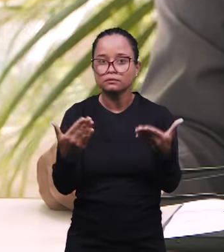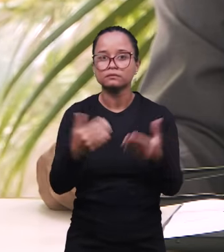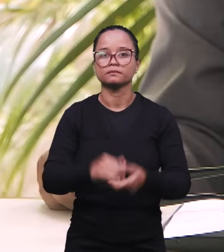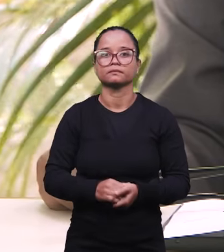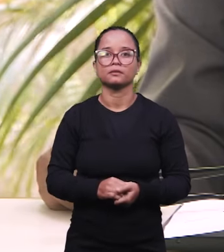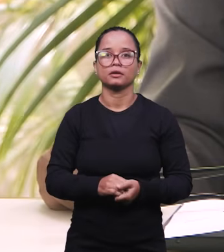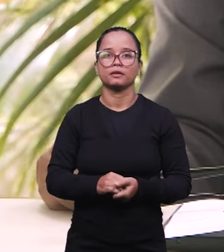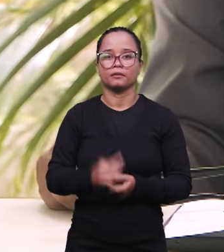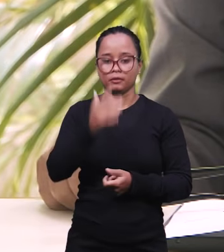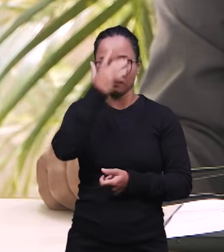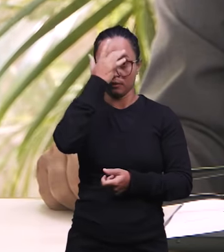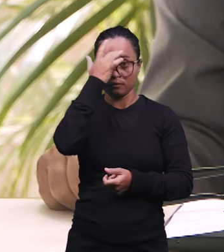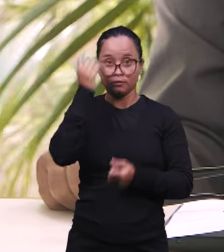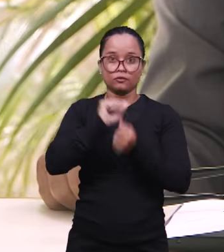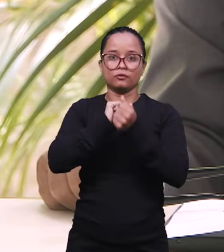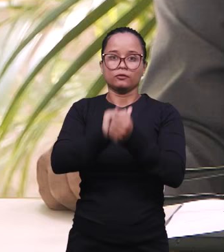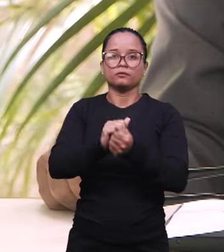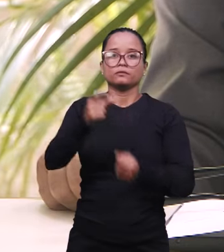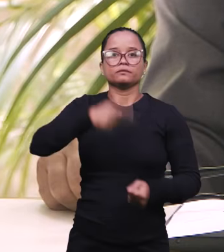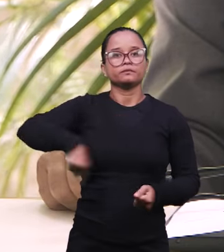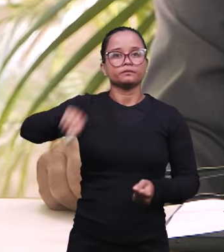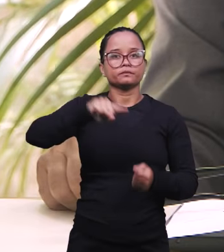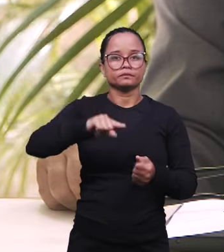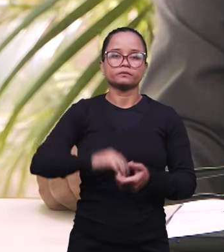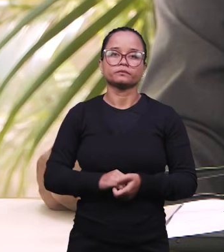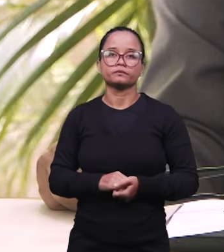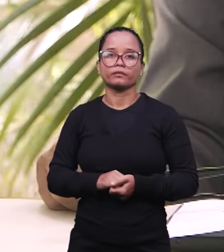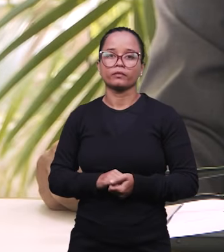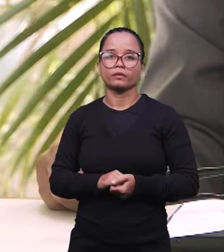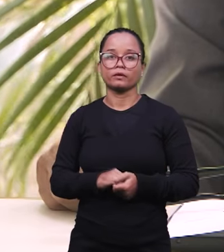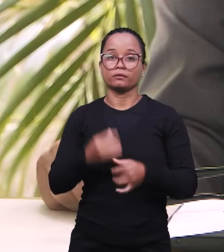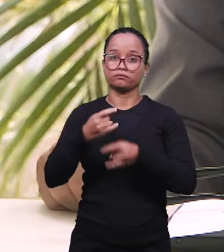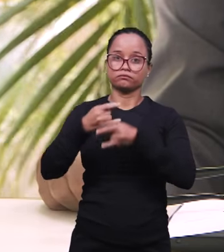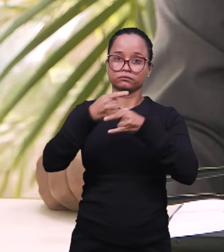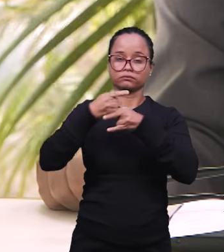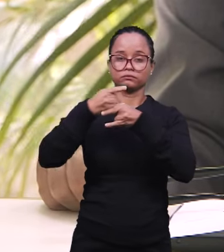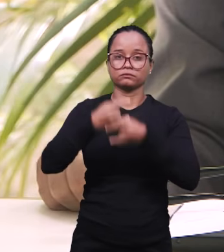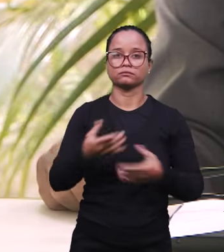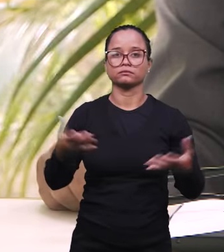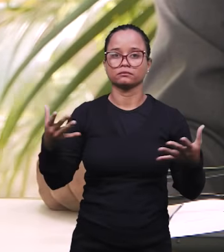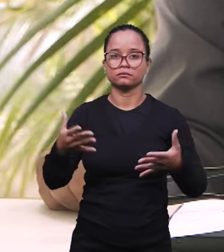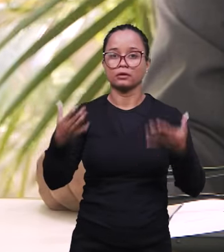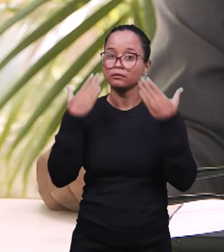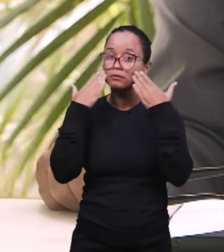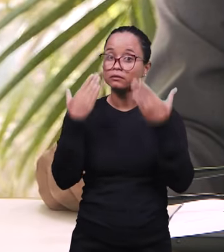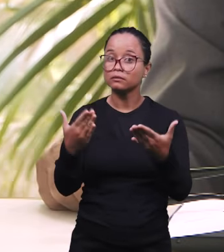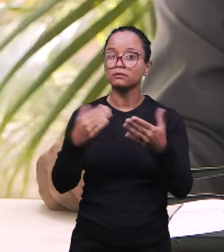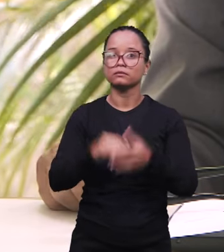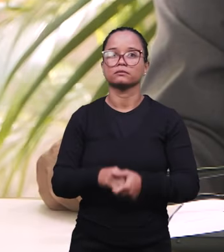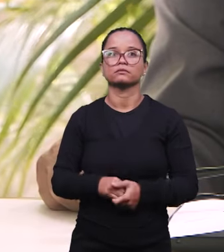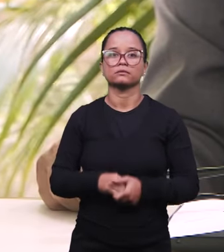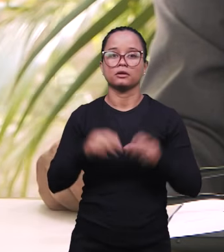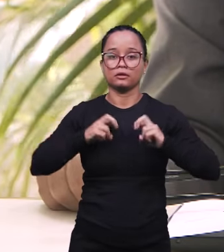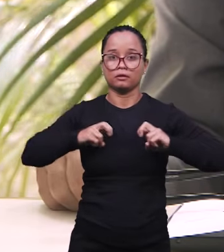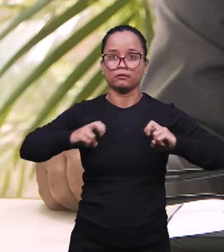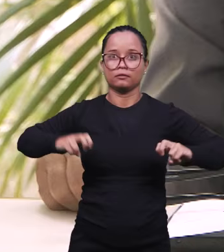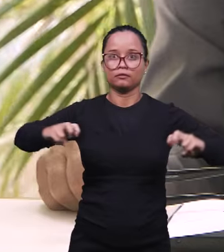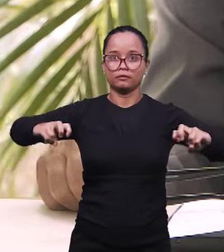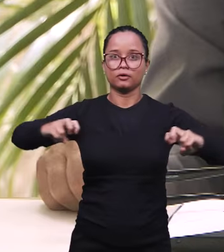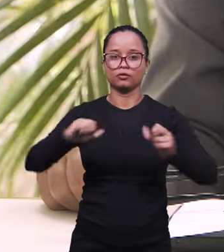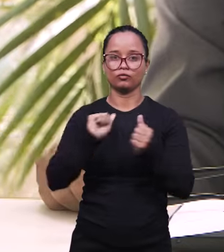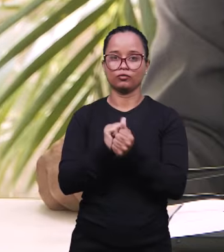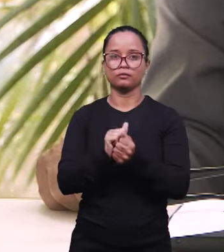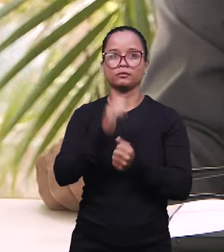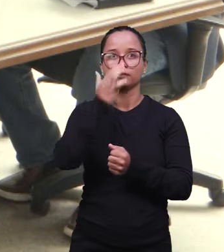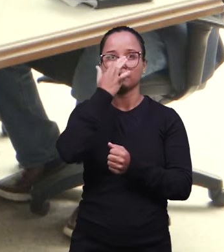aqui para aqueles que estão conosco na apresentação, nesta live, eu quero apresentar aqui os que estão à mesa, na nossa bancada.